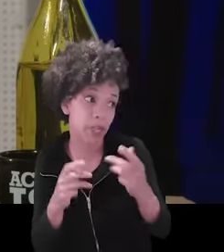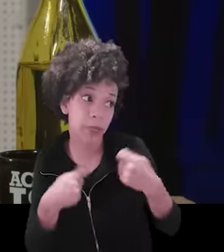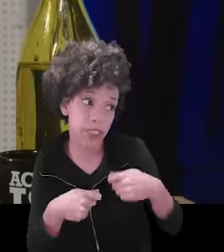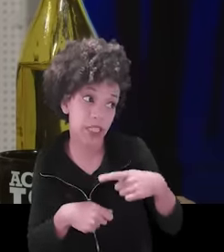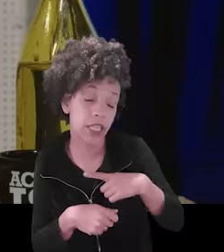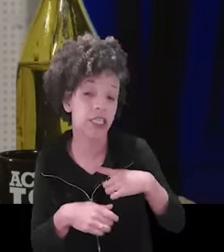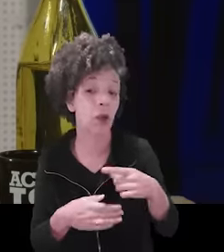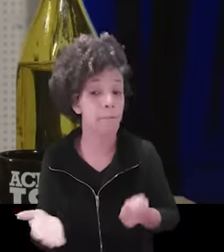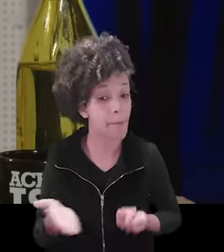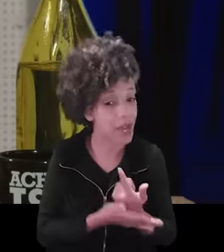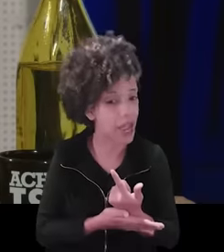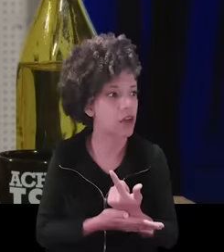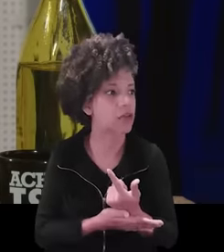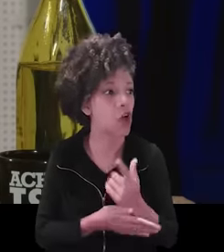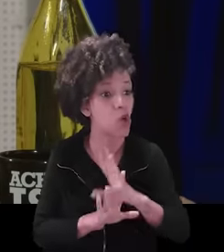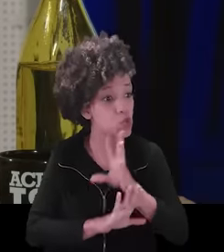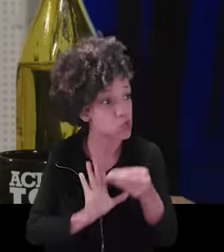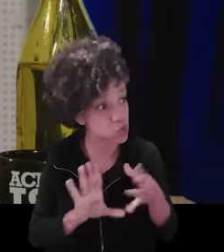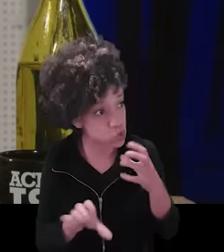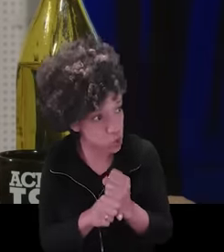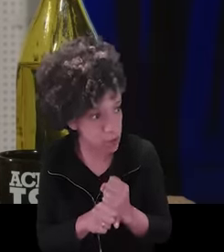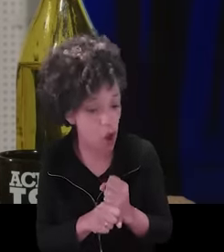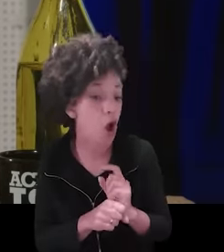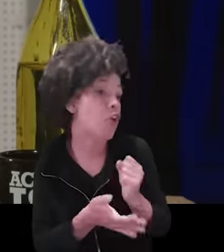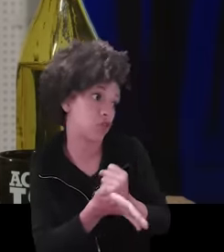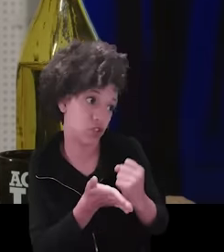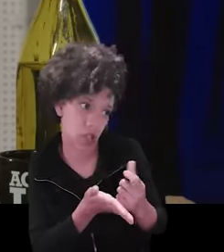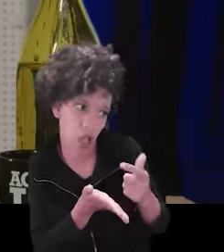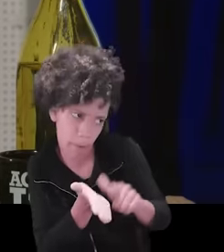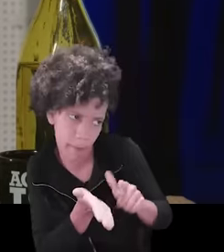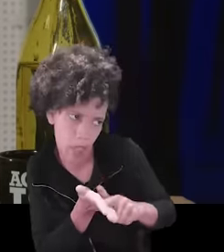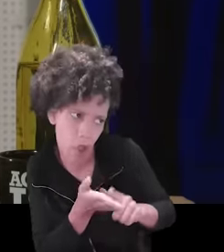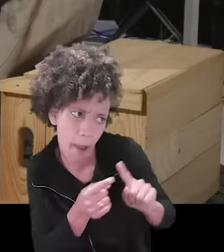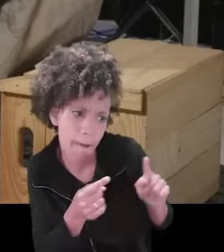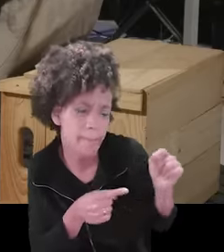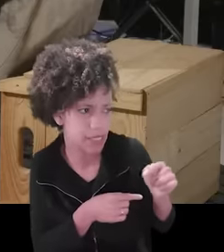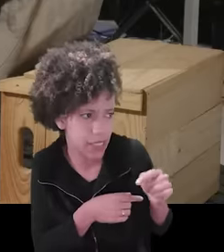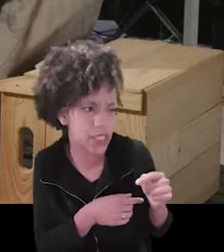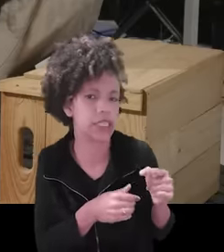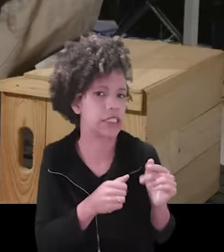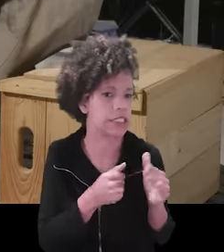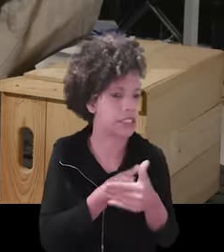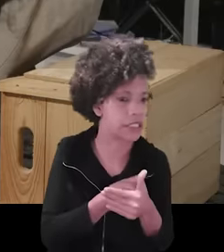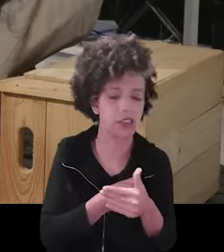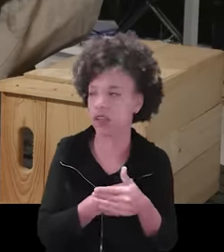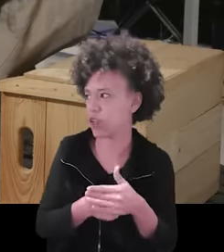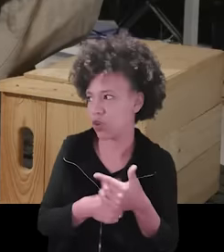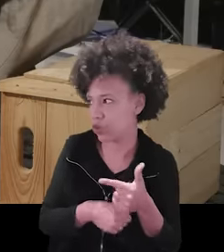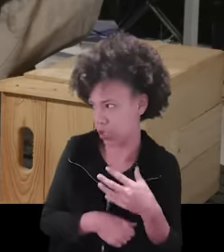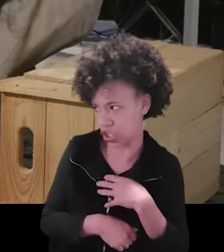marketing e tem que ganhar Então essa empresa tem que pagar esse valor para ele ele não pode fazer eu vou te contratar lá no papel mas aqui a gente conversa